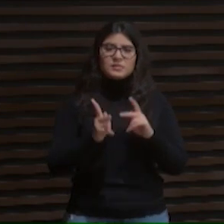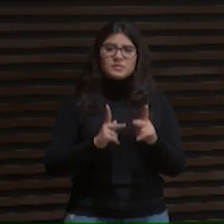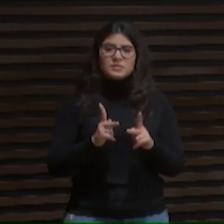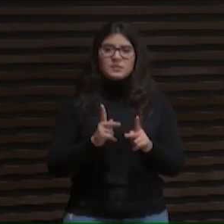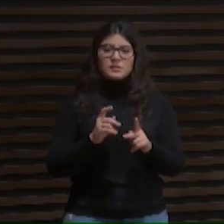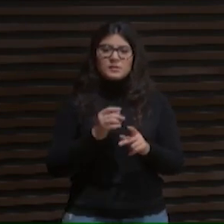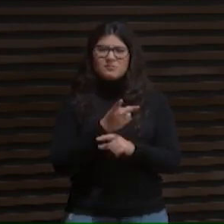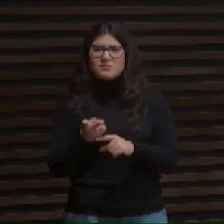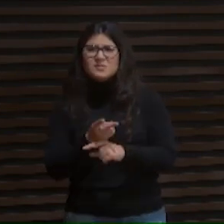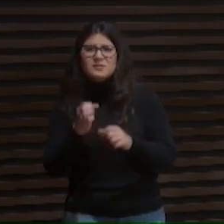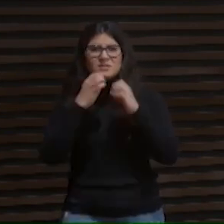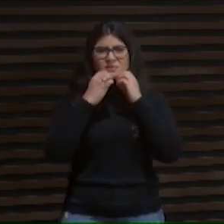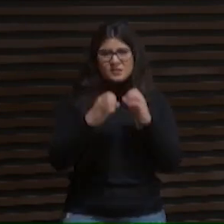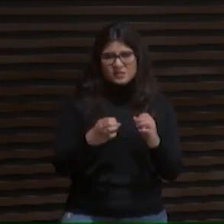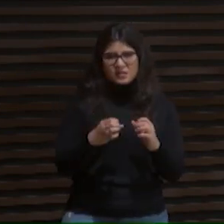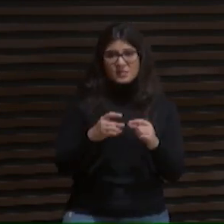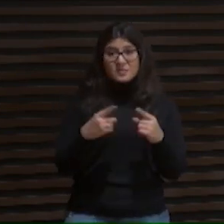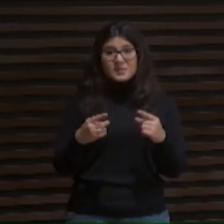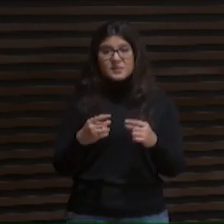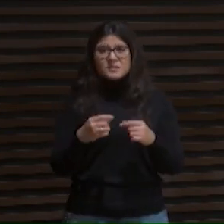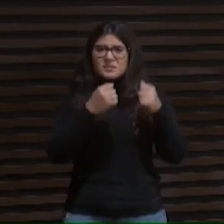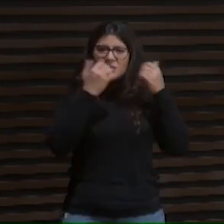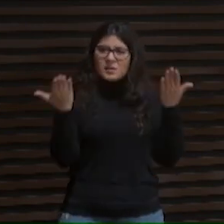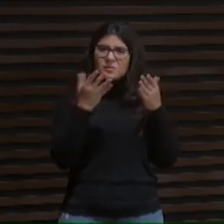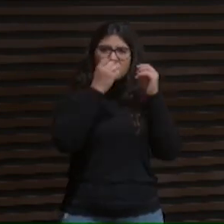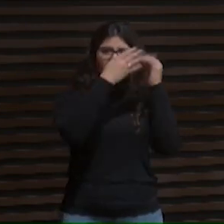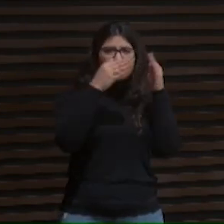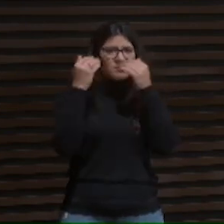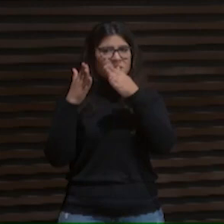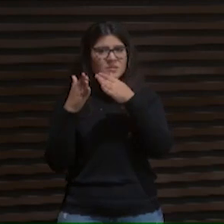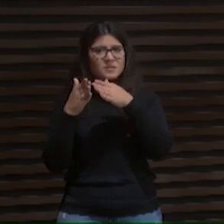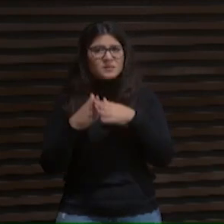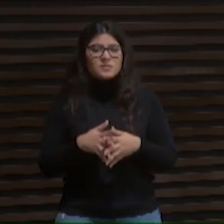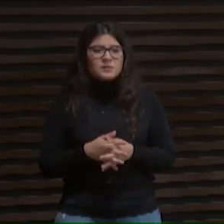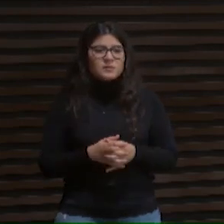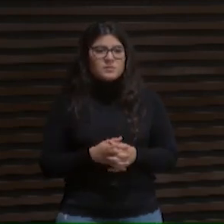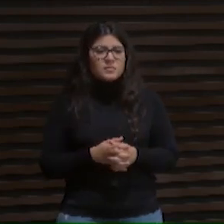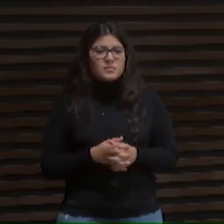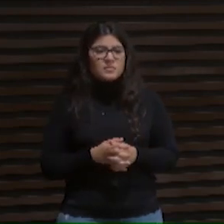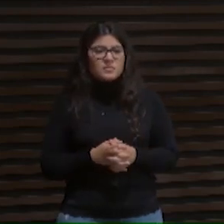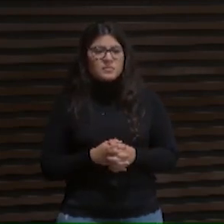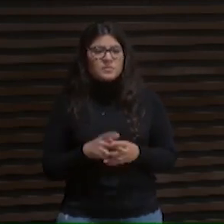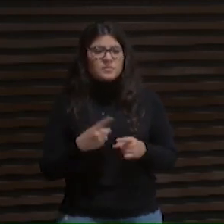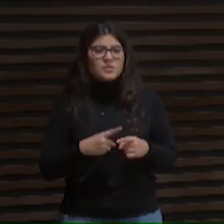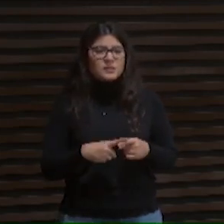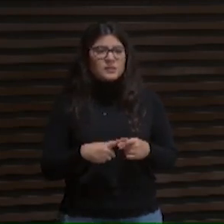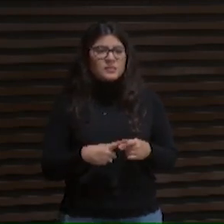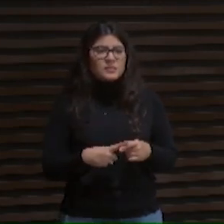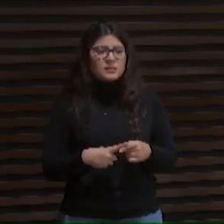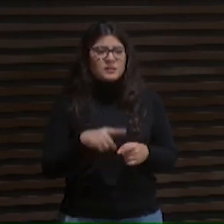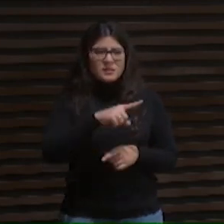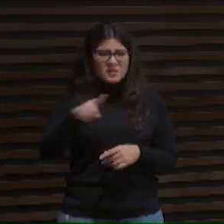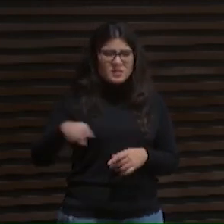eu tive meus olhos abertos e não tenho não. Sabe por quê? Porque eles são encismesmados. Eles estão